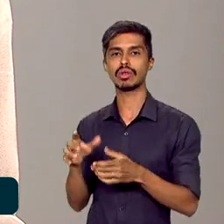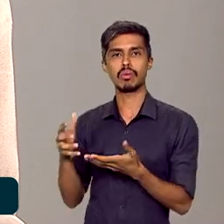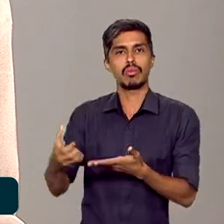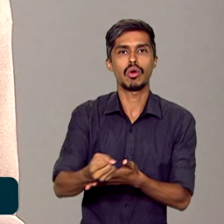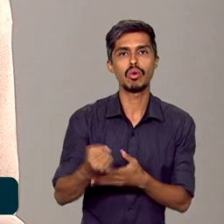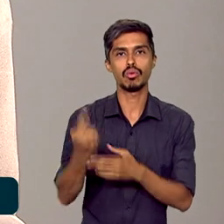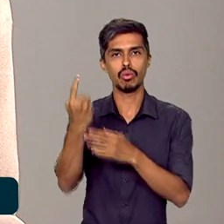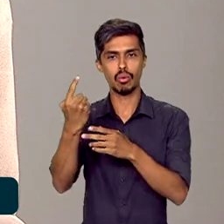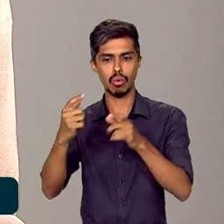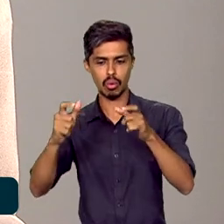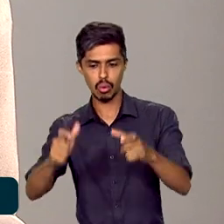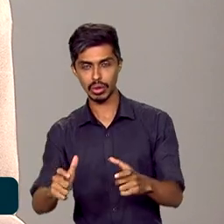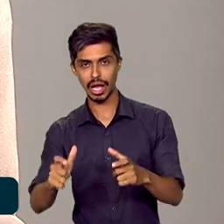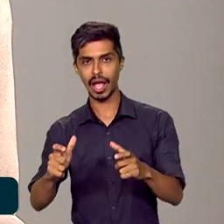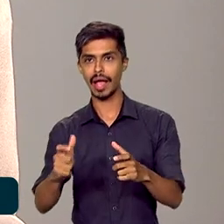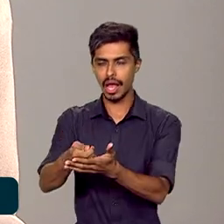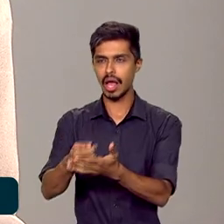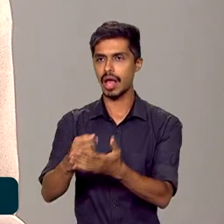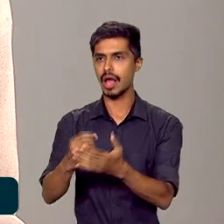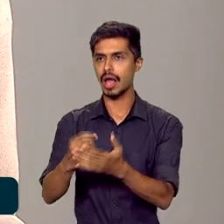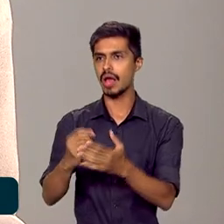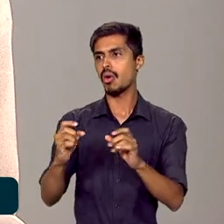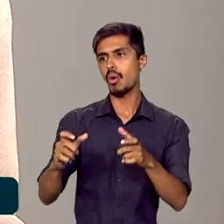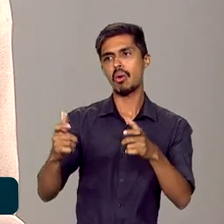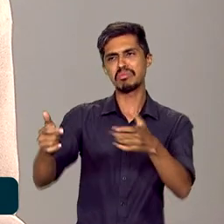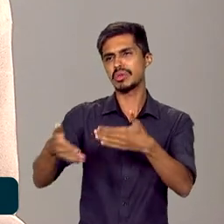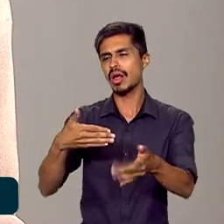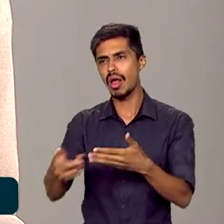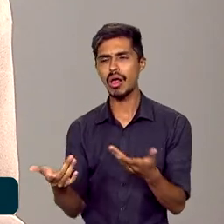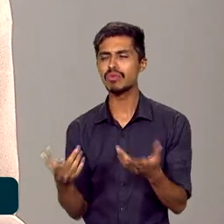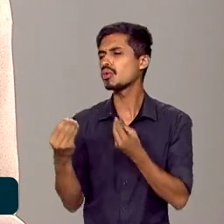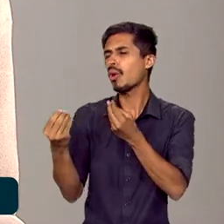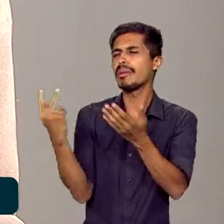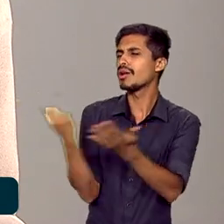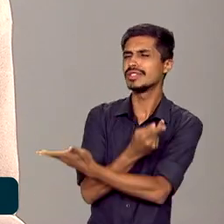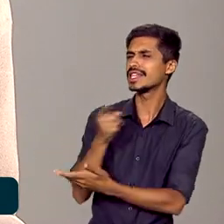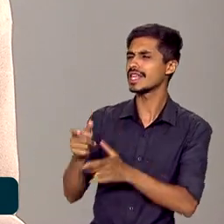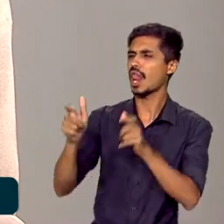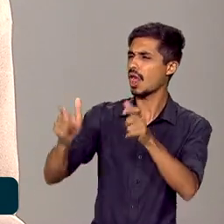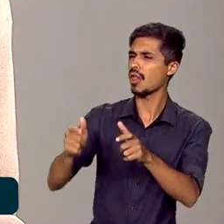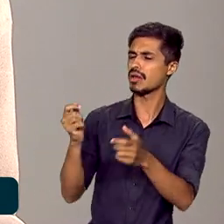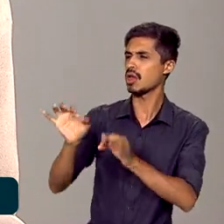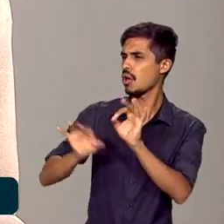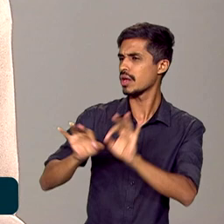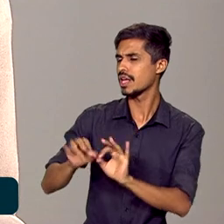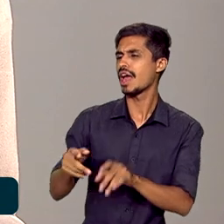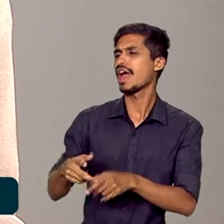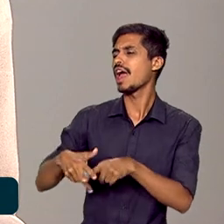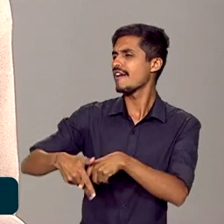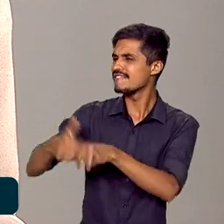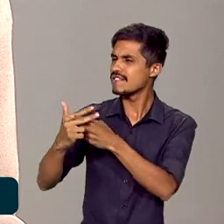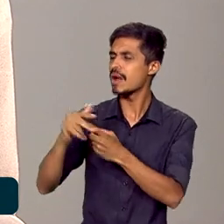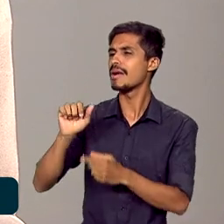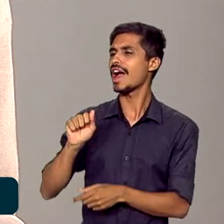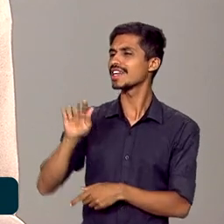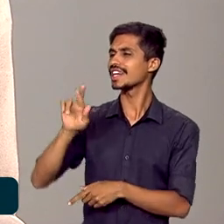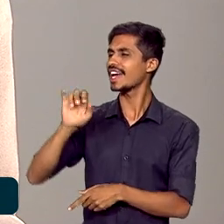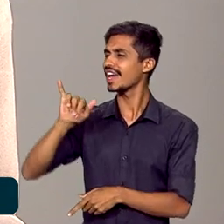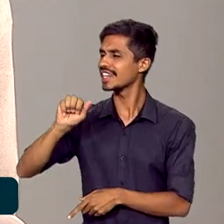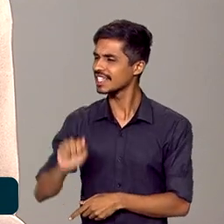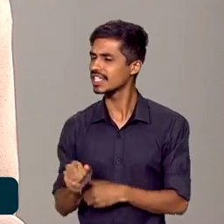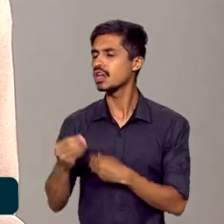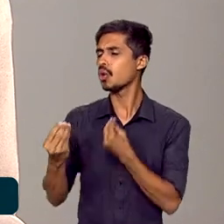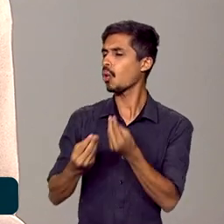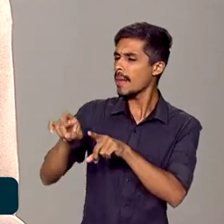uma propriedade ou às vezes é uma terra. Como que é a dinâmica da reforma agrária? De onde vem a terra para se